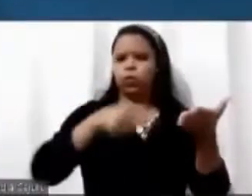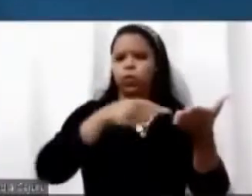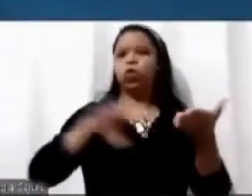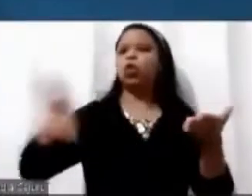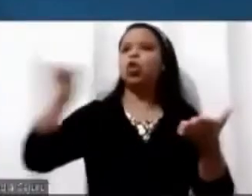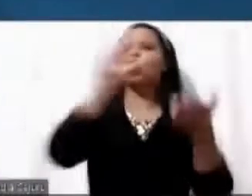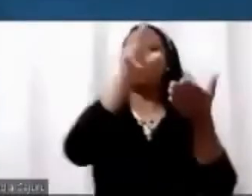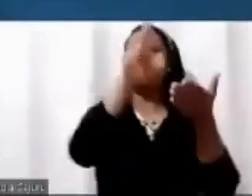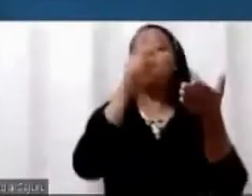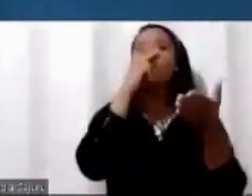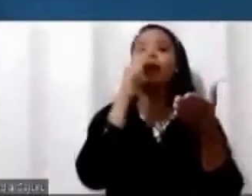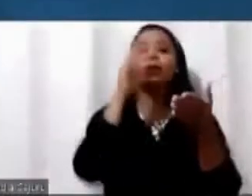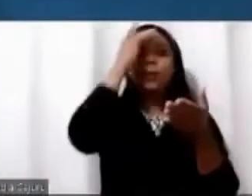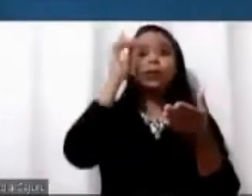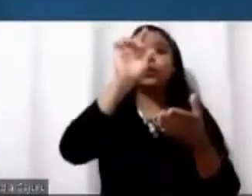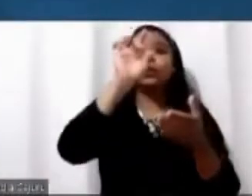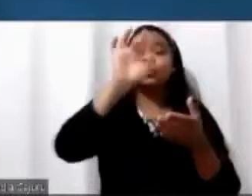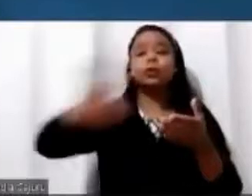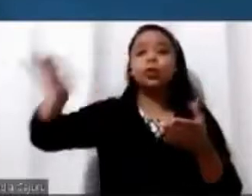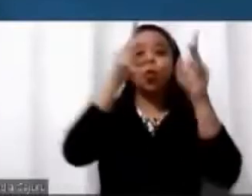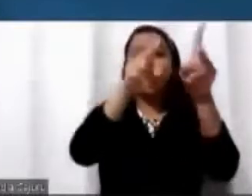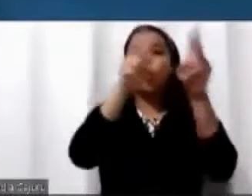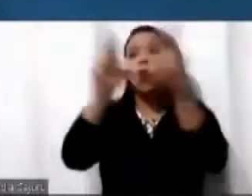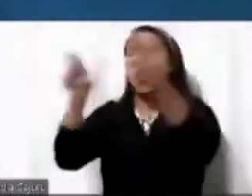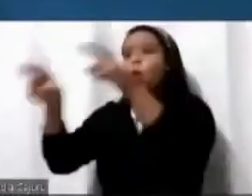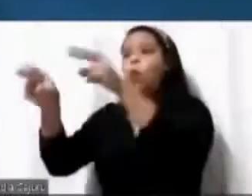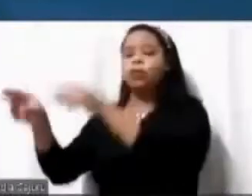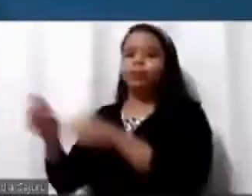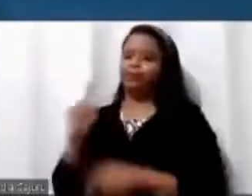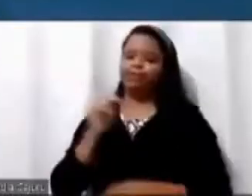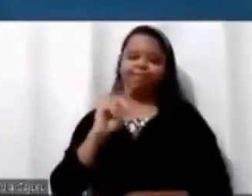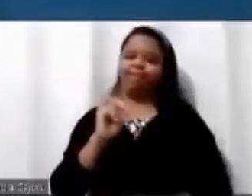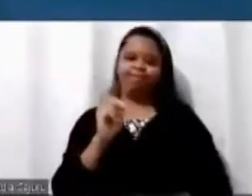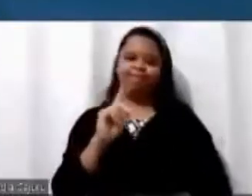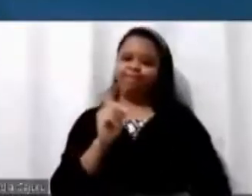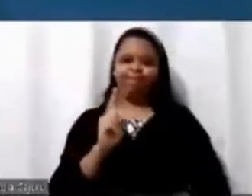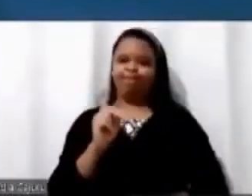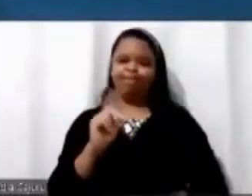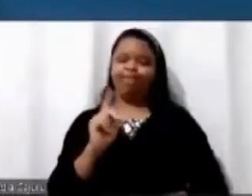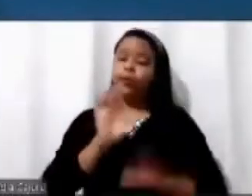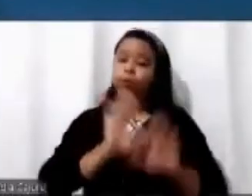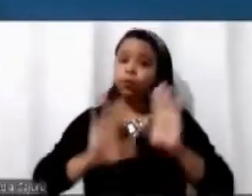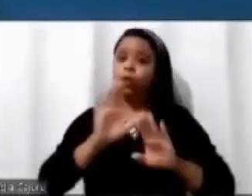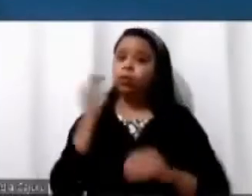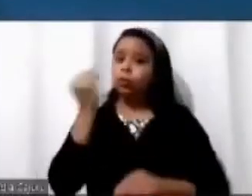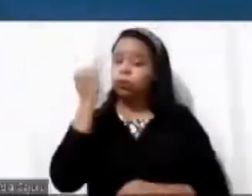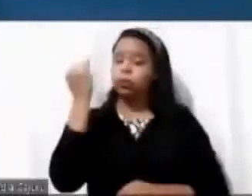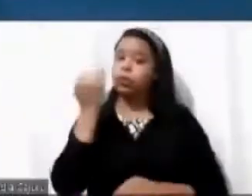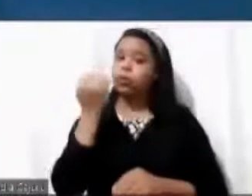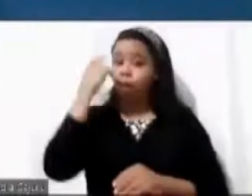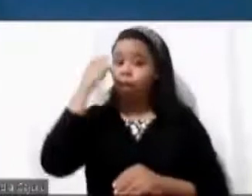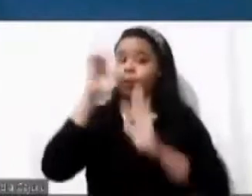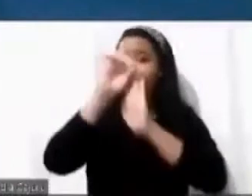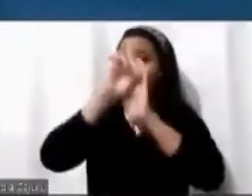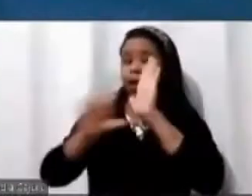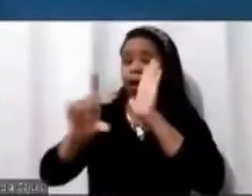instituição, quando tem essa atitude, claramente ela pode estar sim infringindo, né, os direitos do